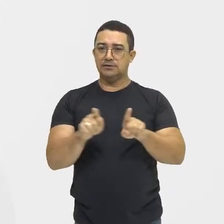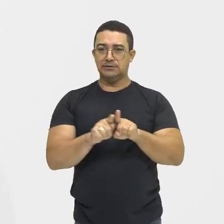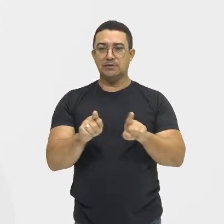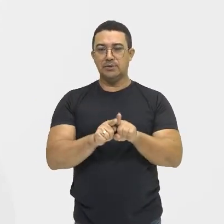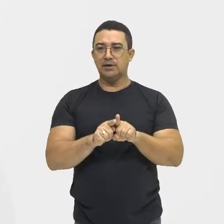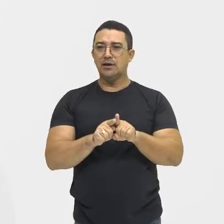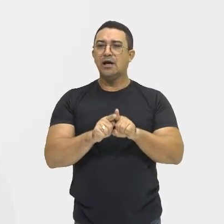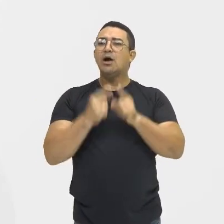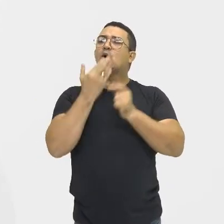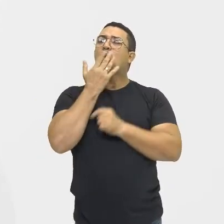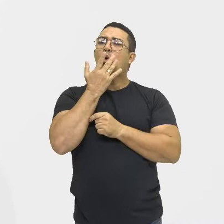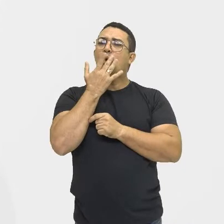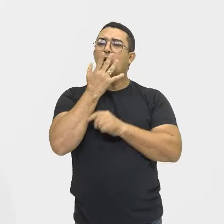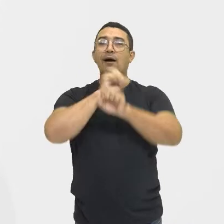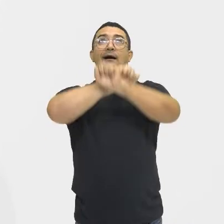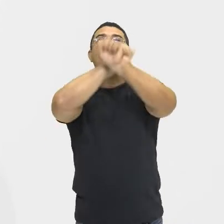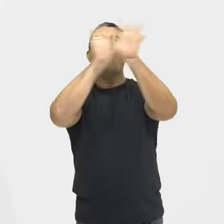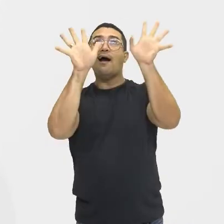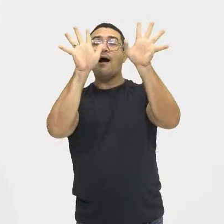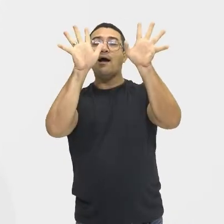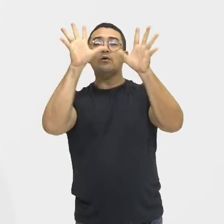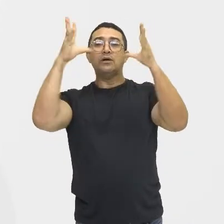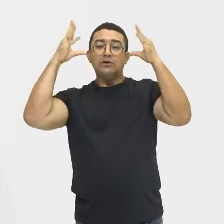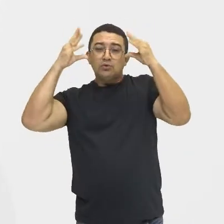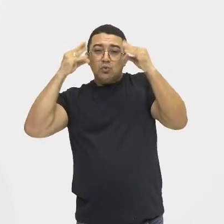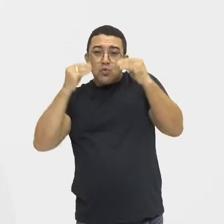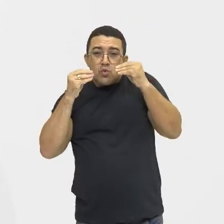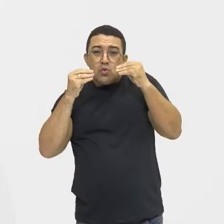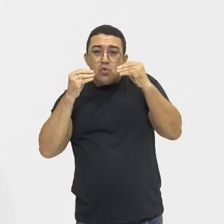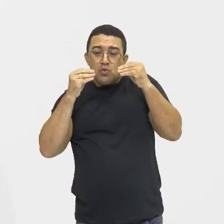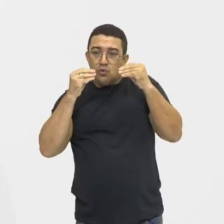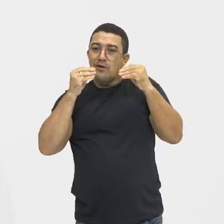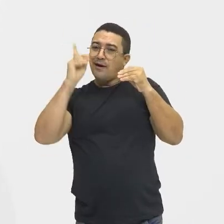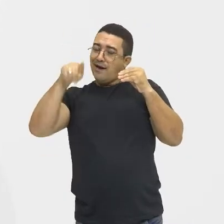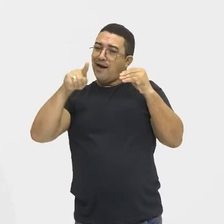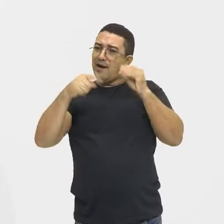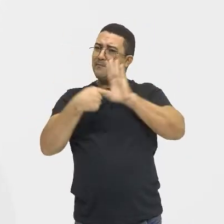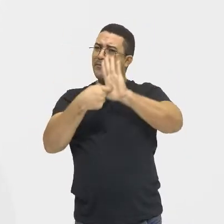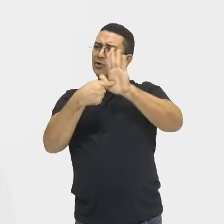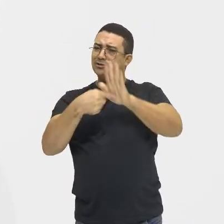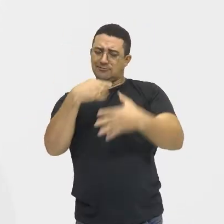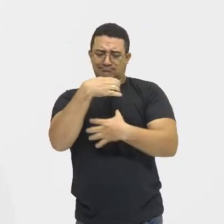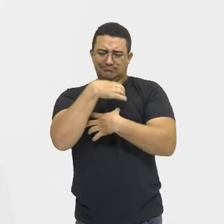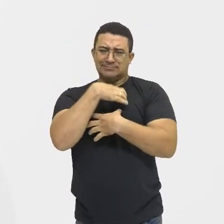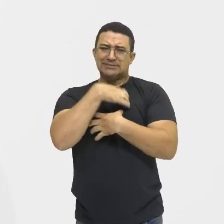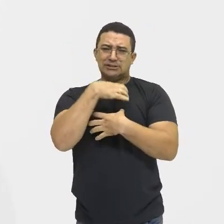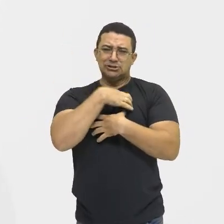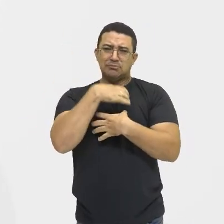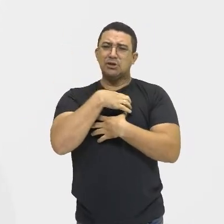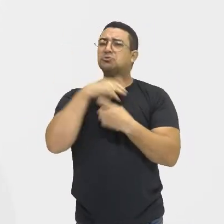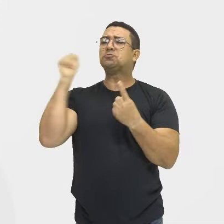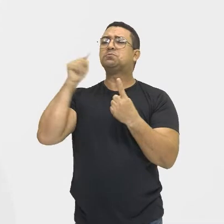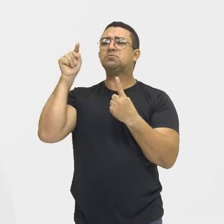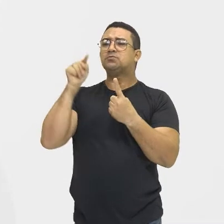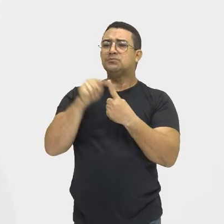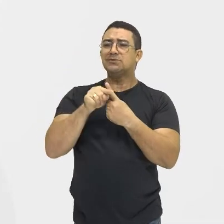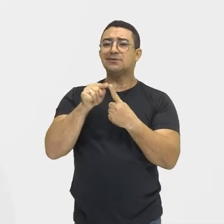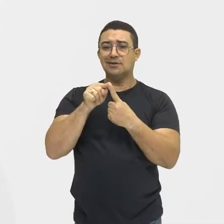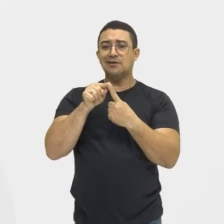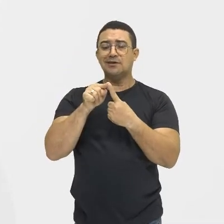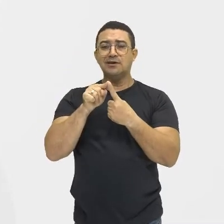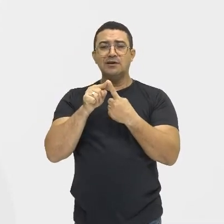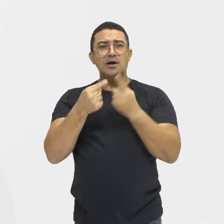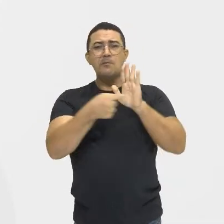e escuro, expressão dos sentimentos, era um recurso que visava a intensificar a sensação